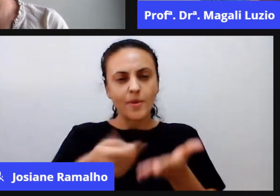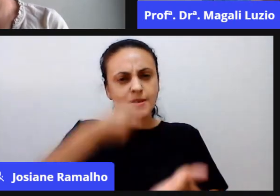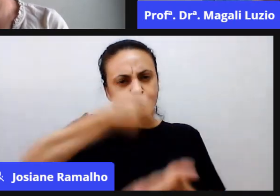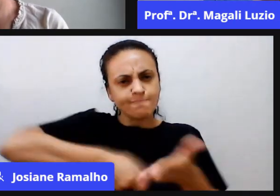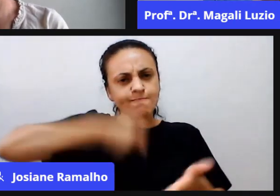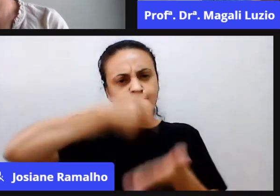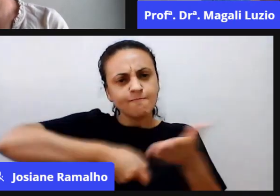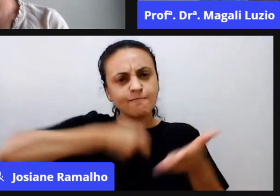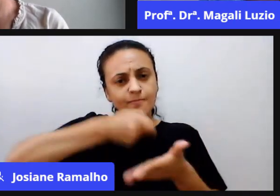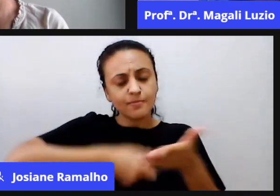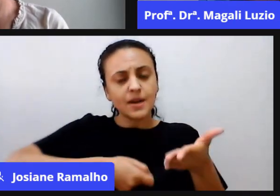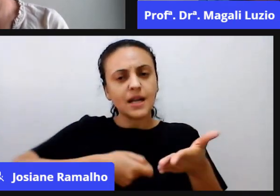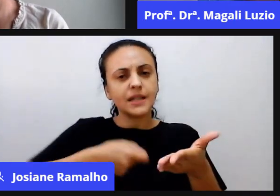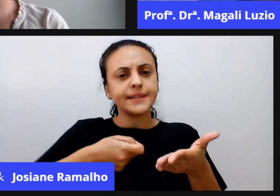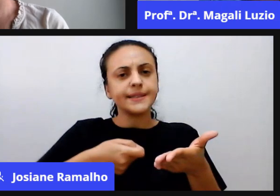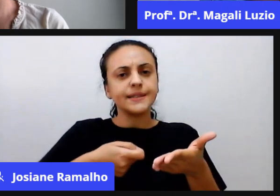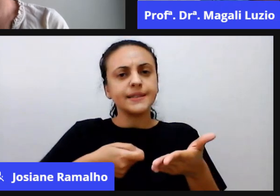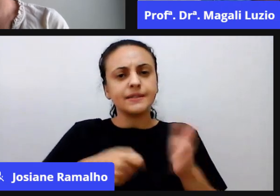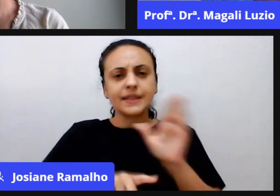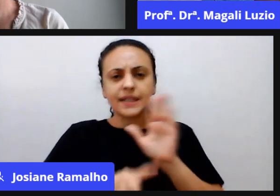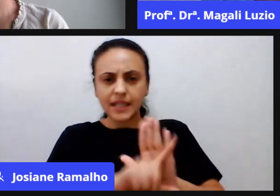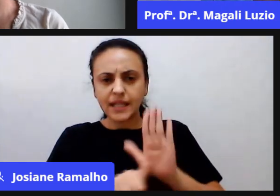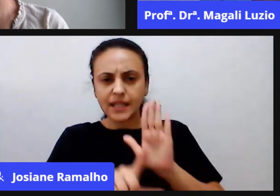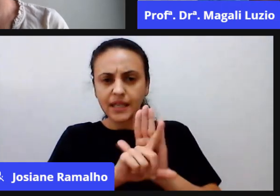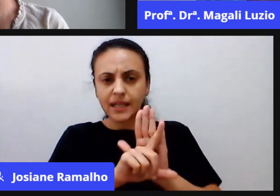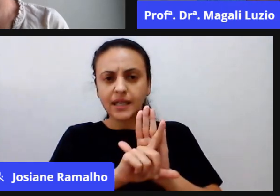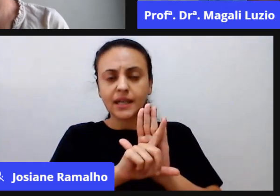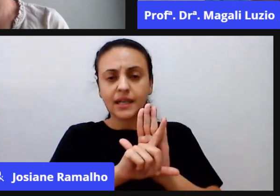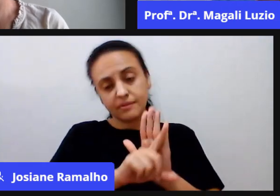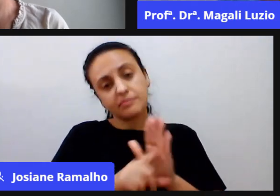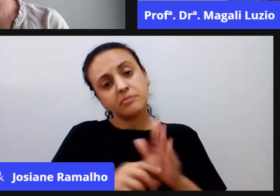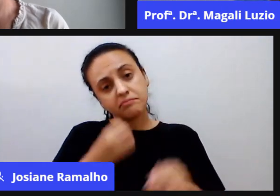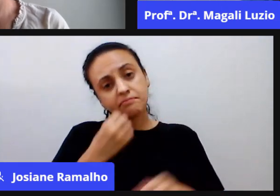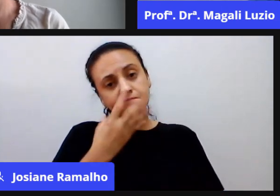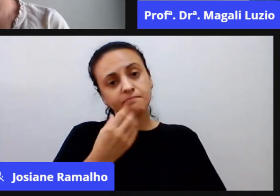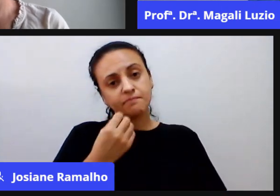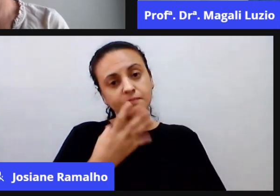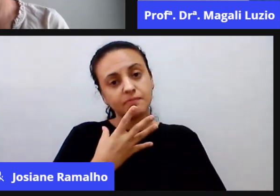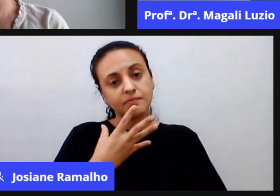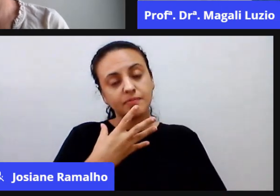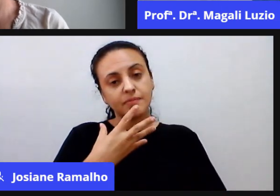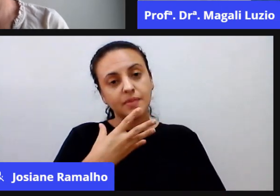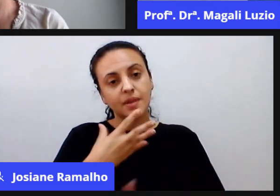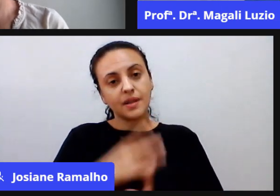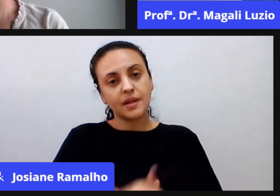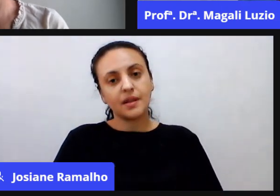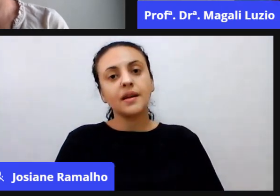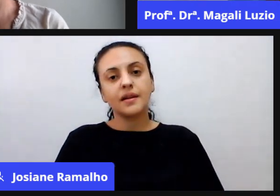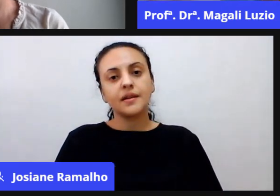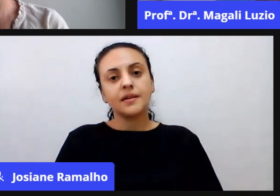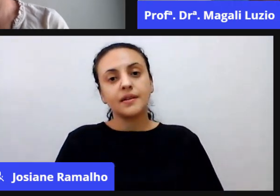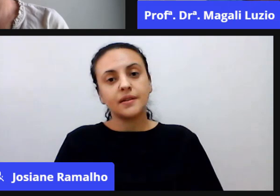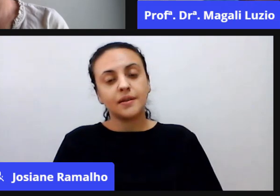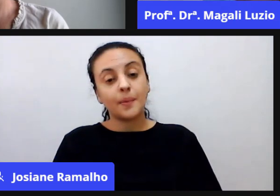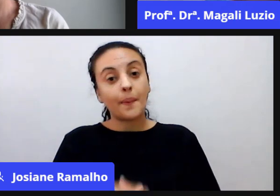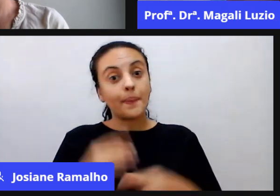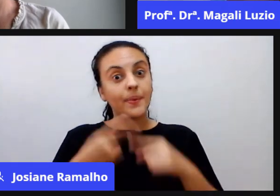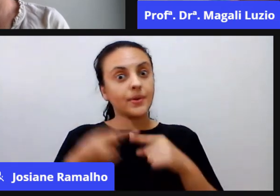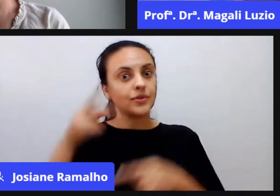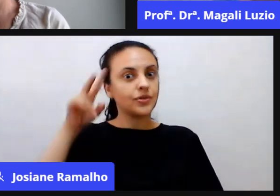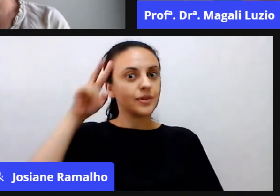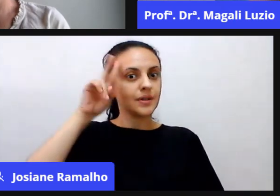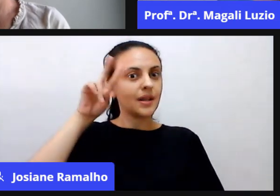tecla, né, na lei e tudo mais, é muito bom, porque a gente faz a gente lembra que a gente